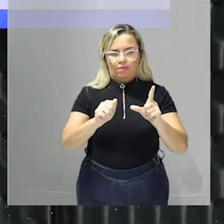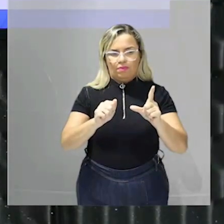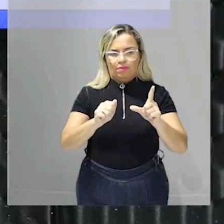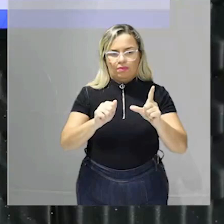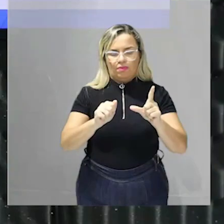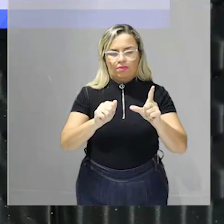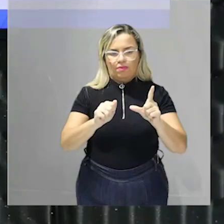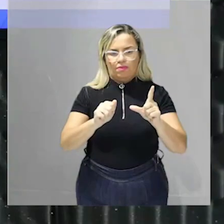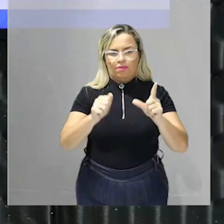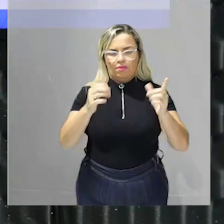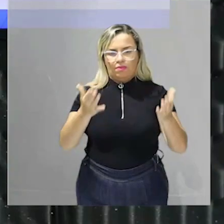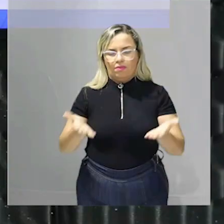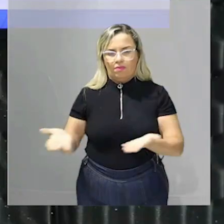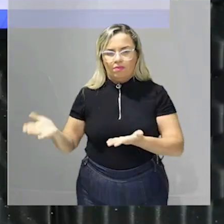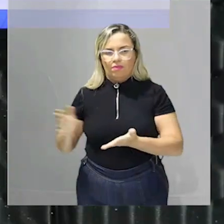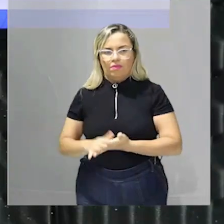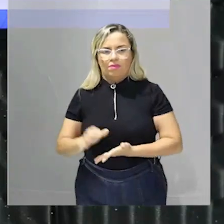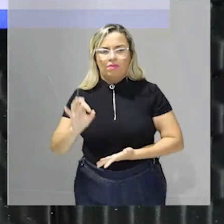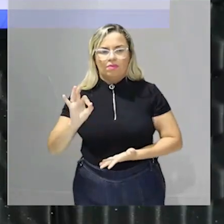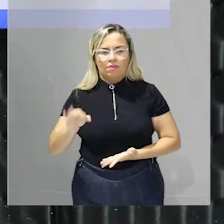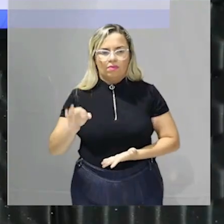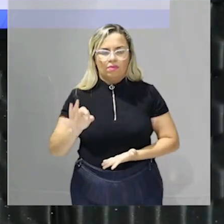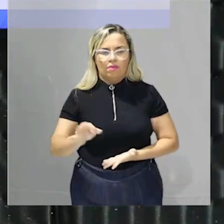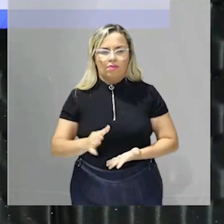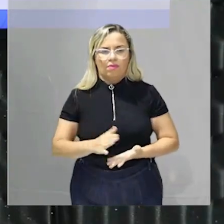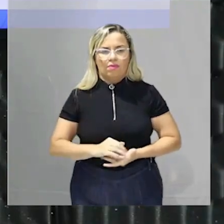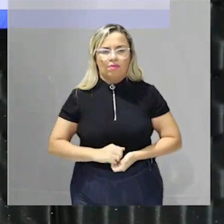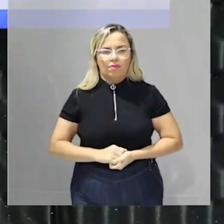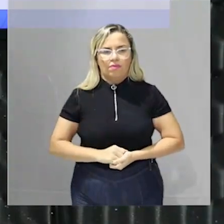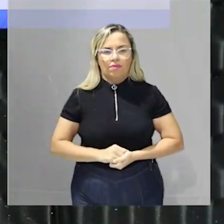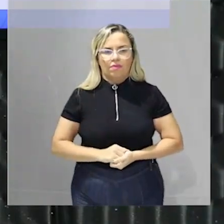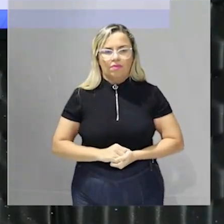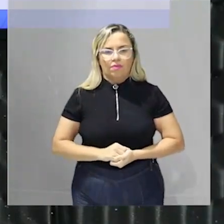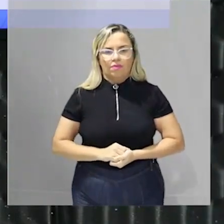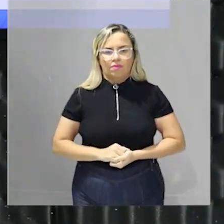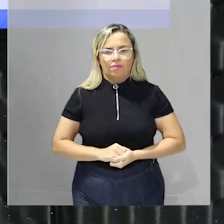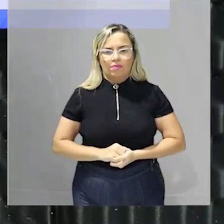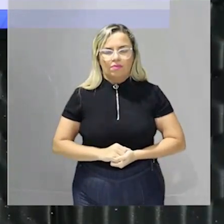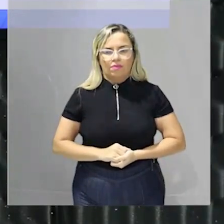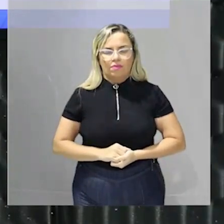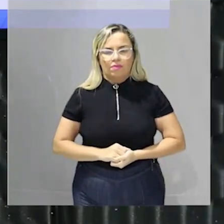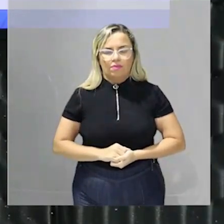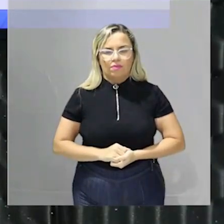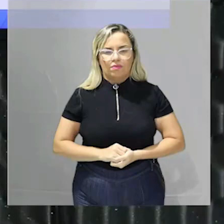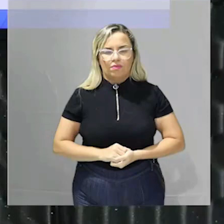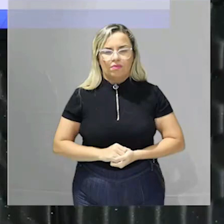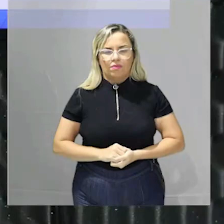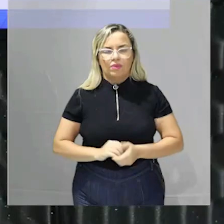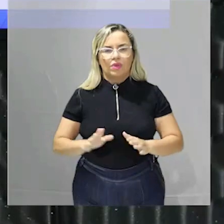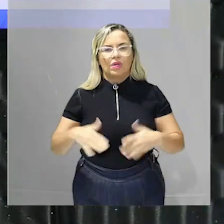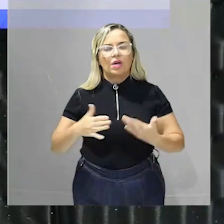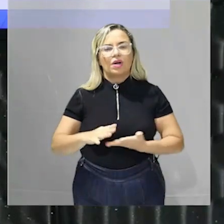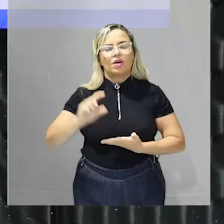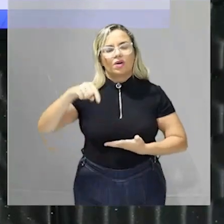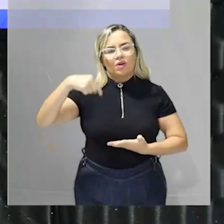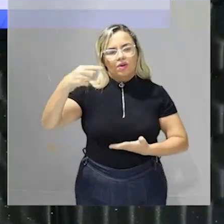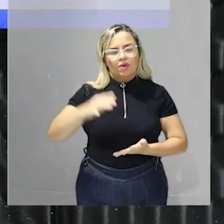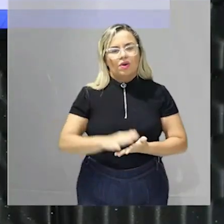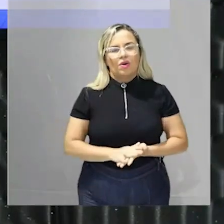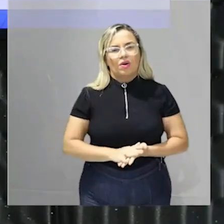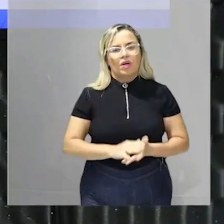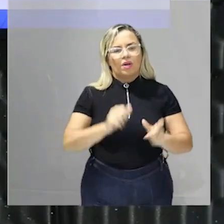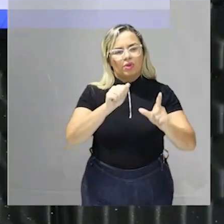C, D e E, certo? A alternativa A é a correta. Depois eu vou colocar aqui para vocês não